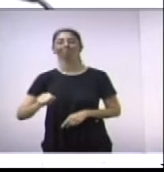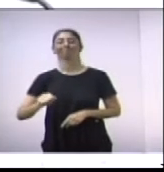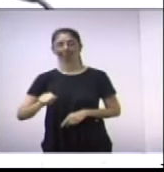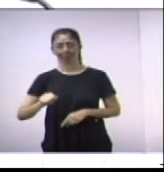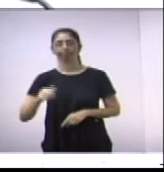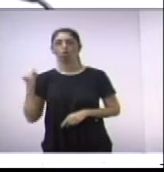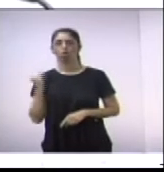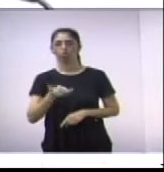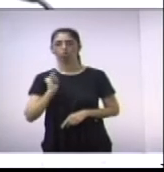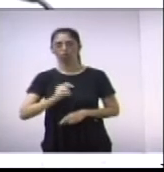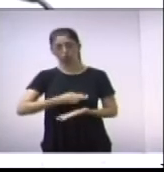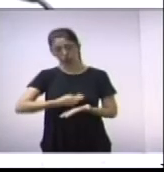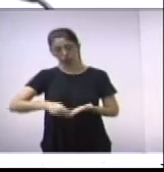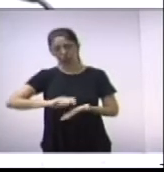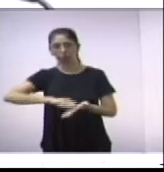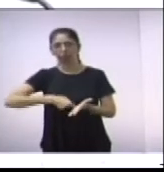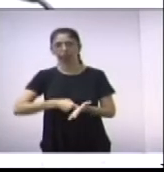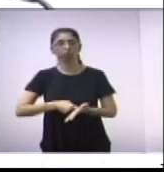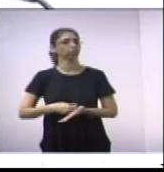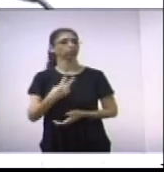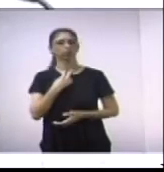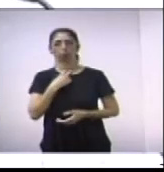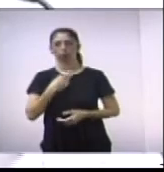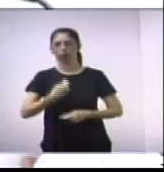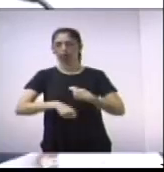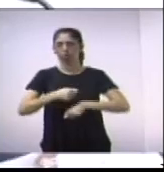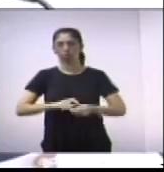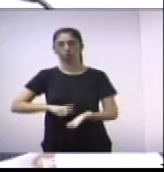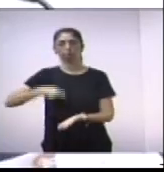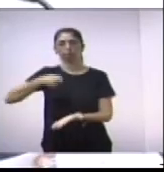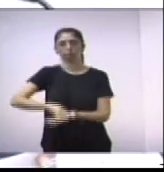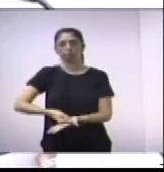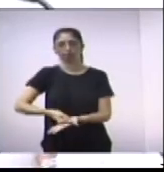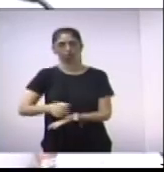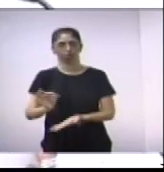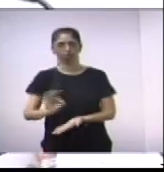qualquer espécie de valor à maioria das escolas de samba da cidade.